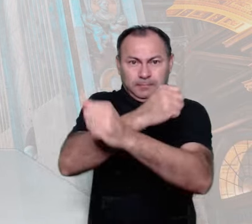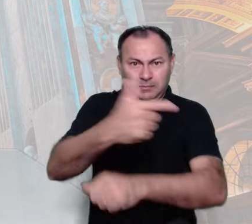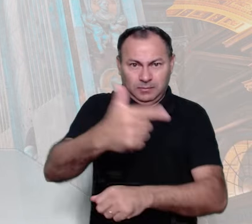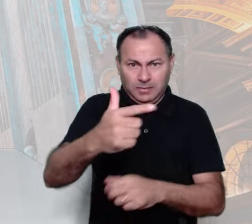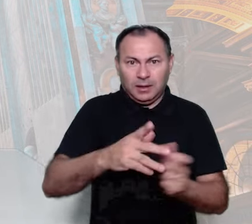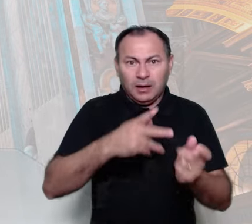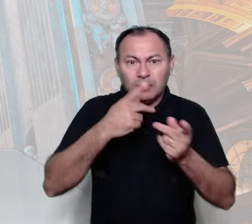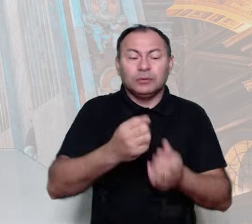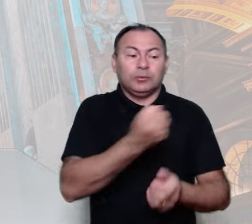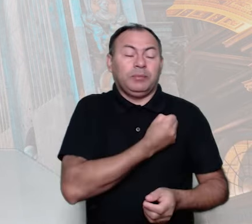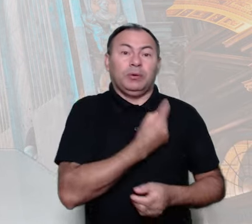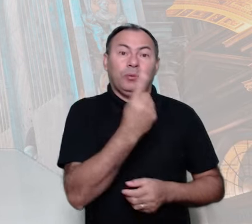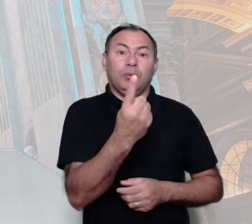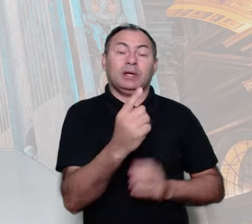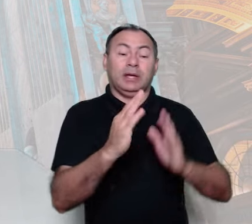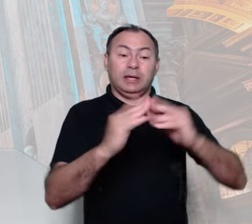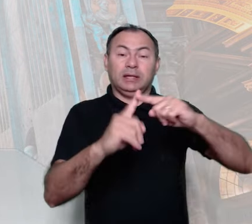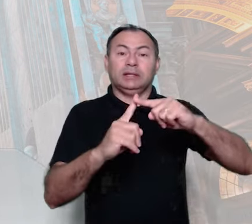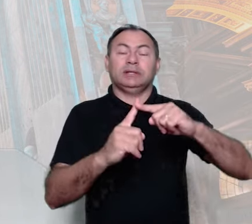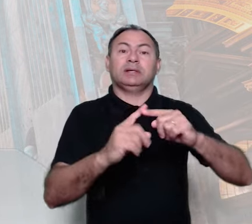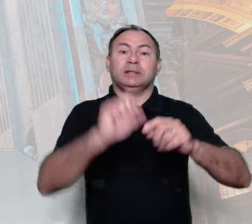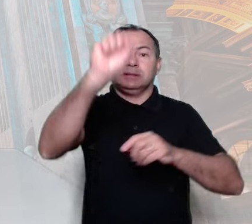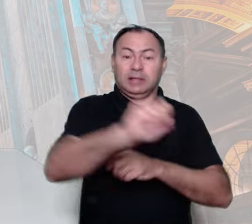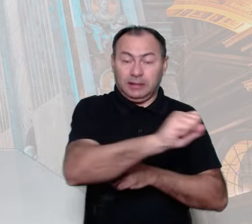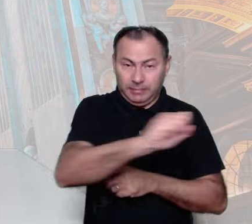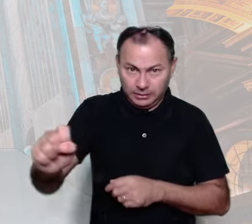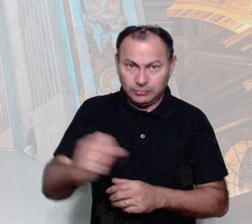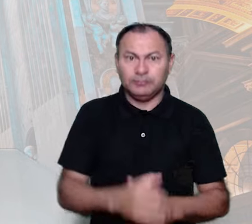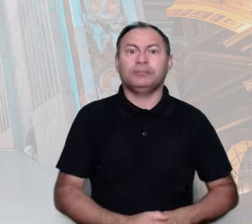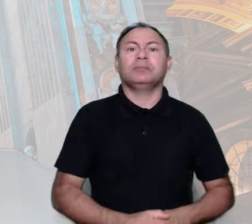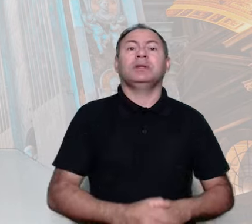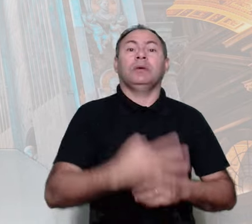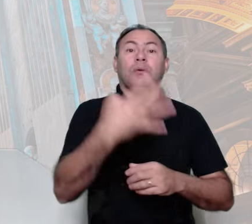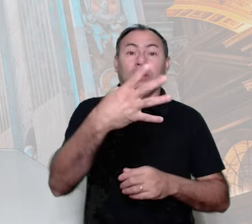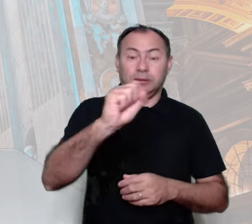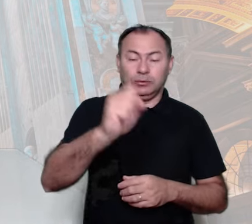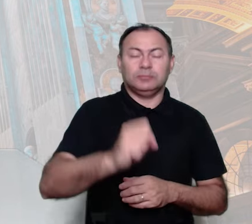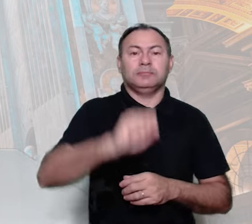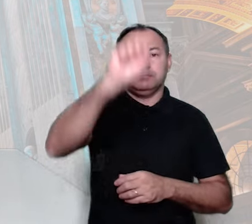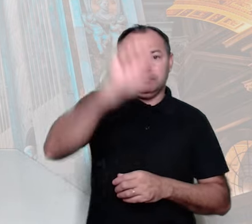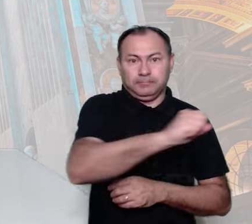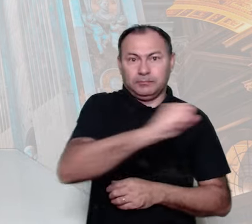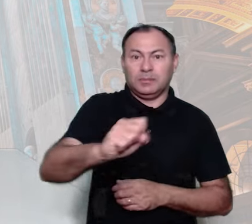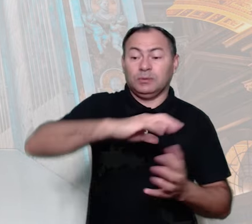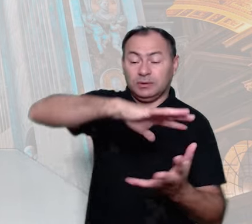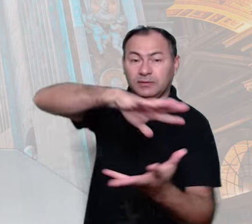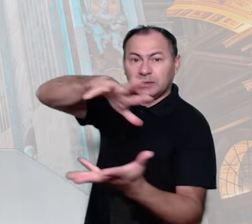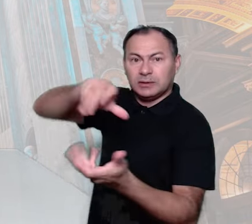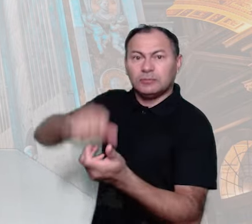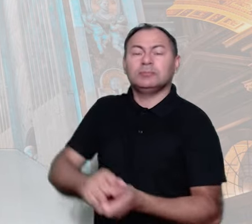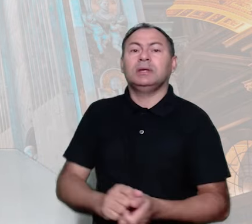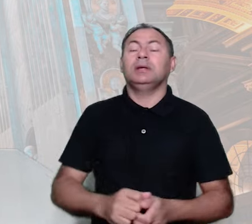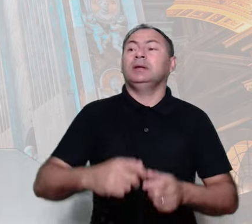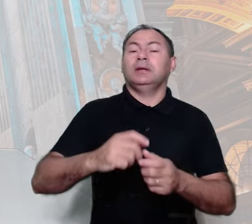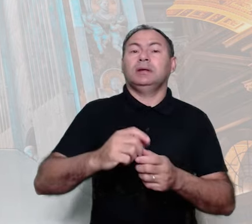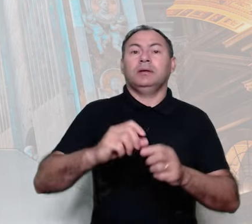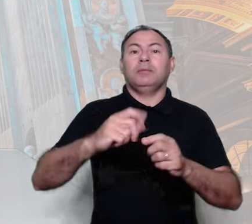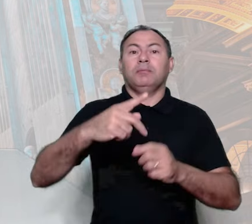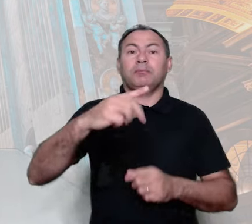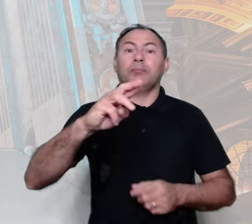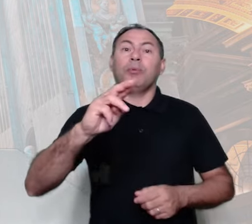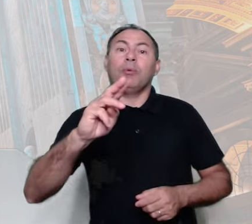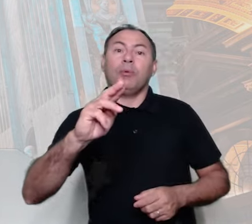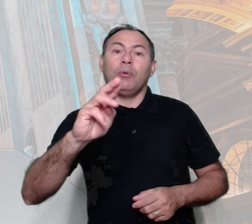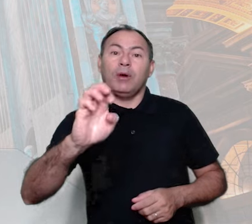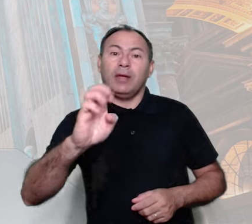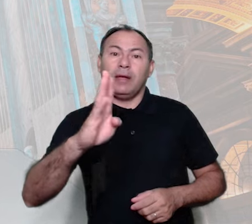frente. Número 1 diz que a Igreja é como que sacramento, no Conselho. O 48, sacramento universal. Puebla